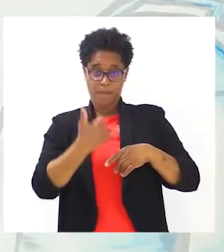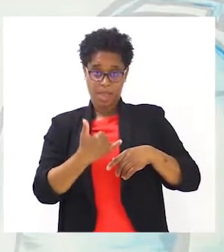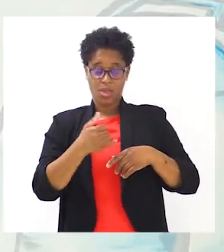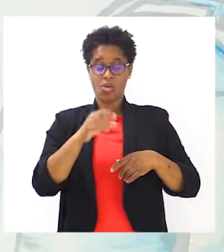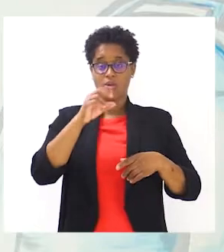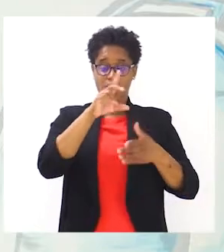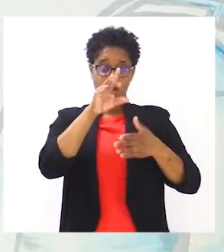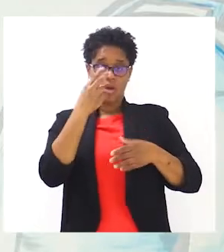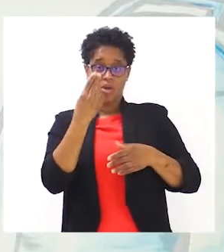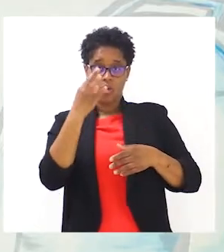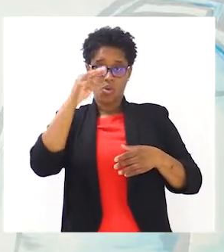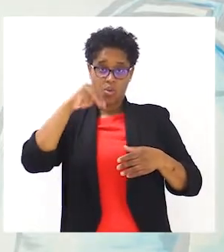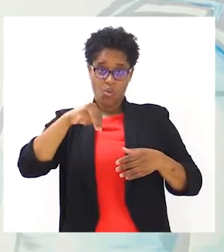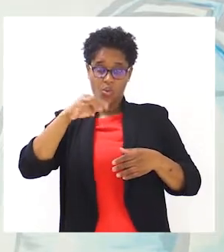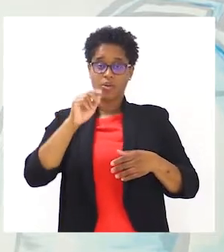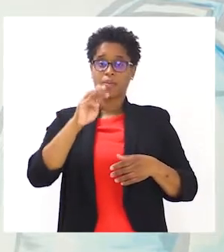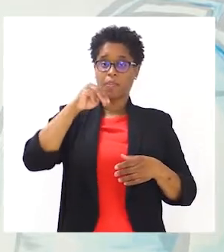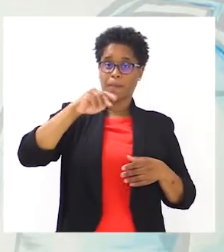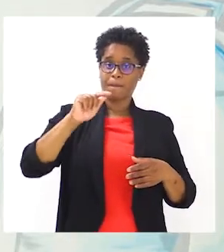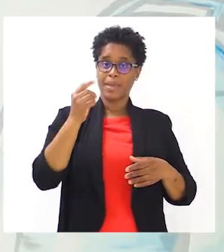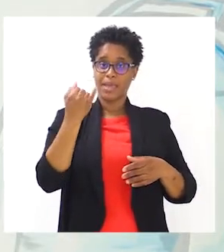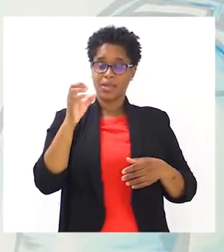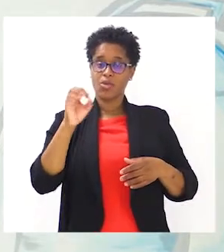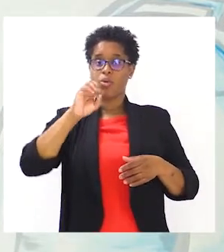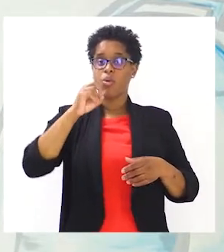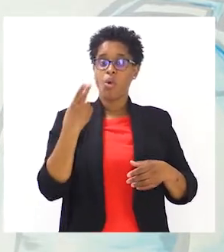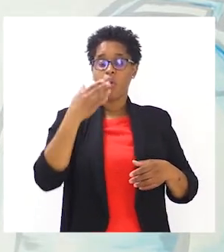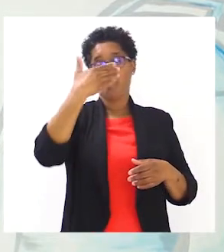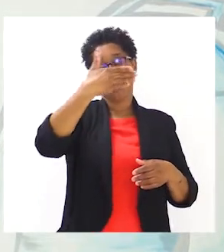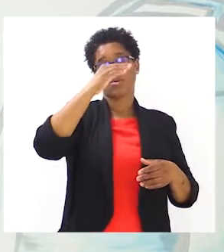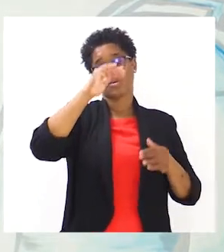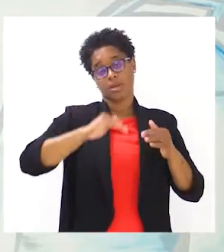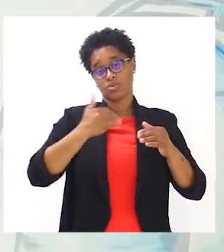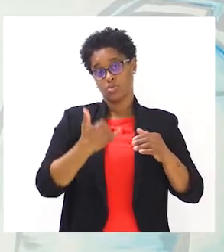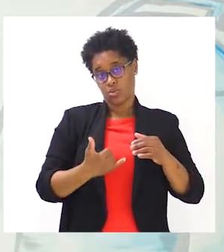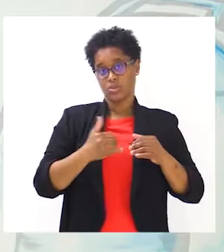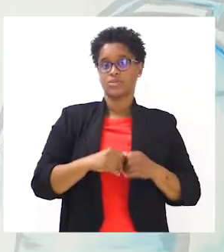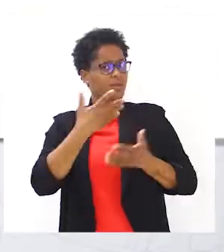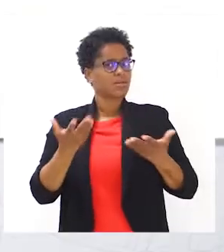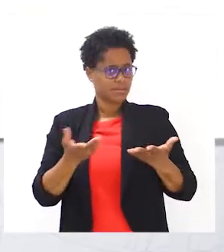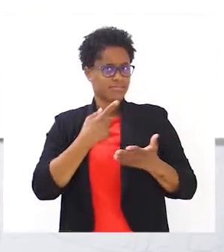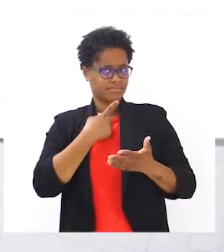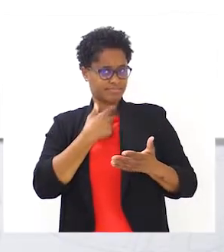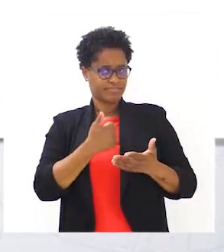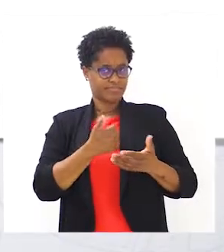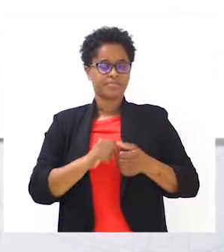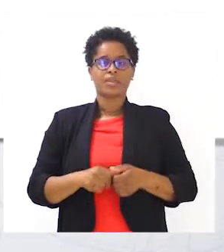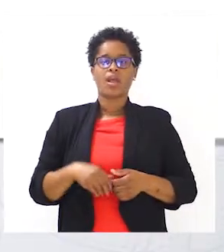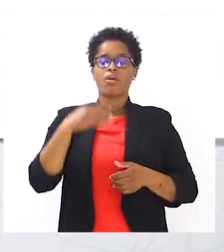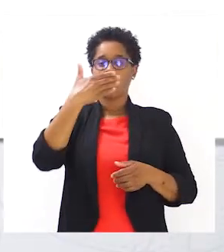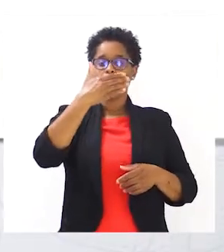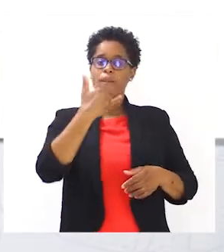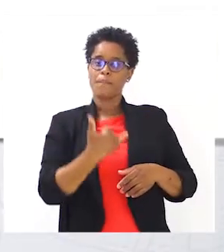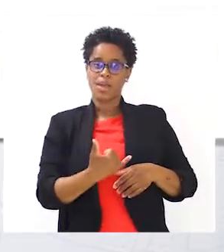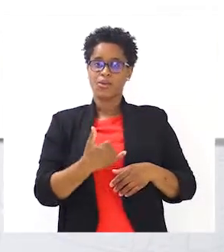ou então 1/2. Isto já tínhamos visto na última aula, não é? O meio